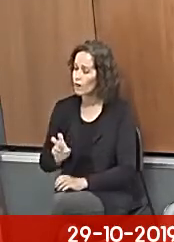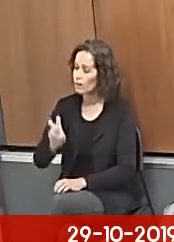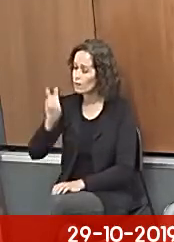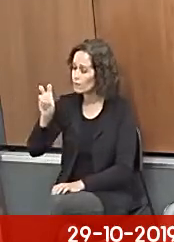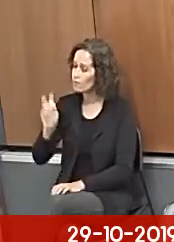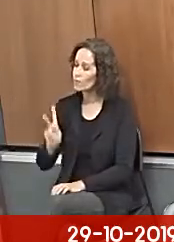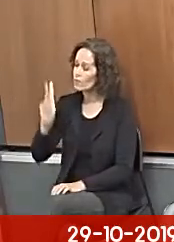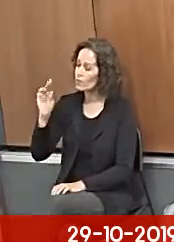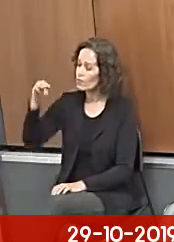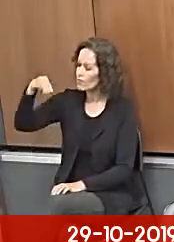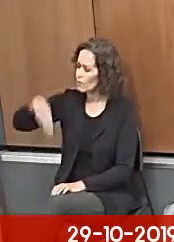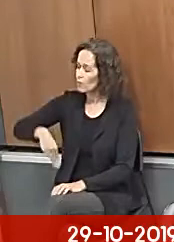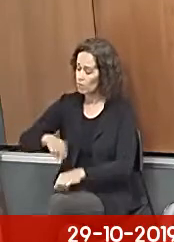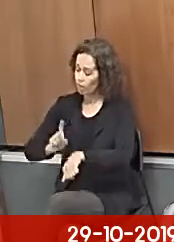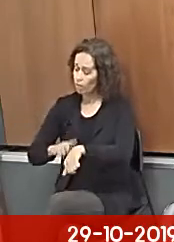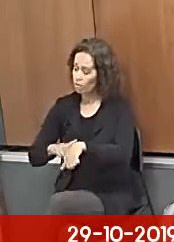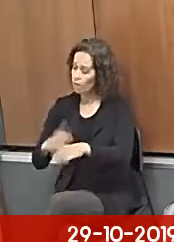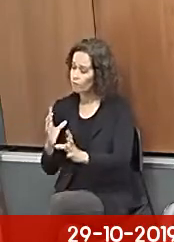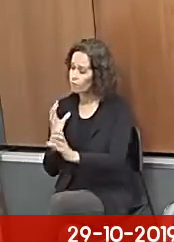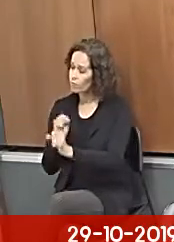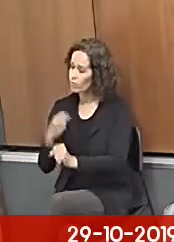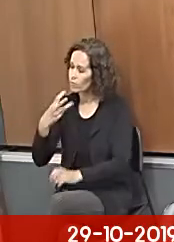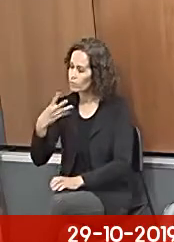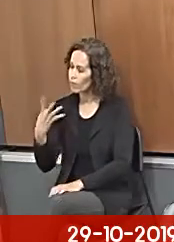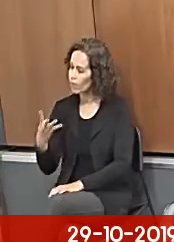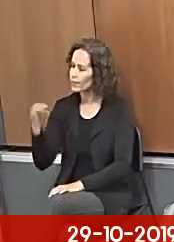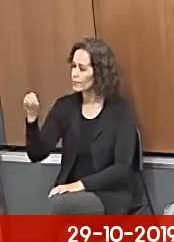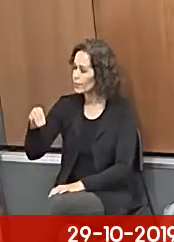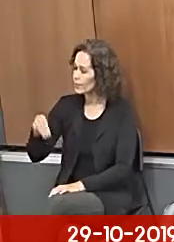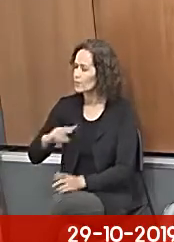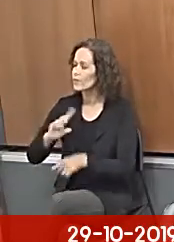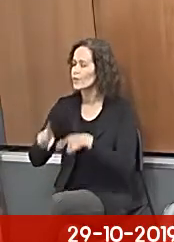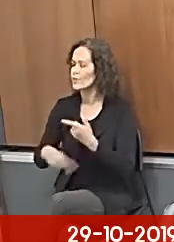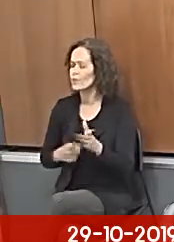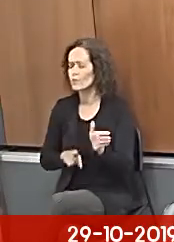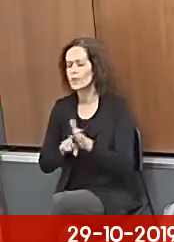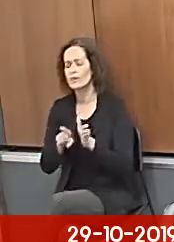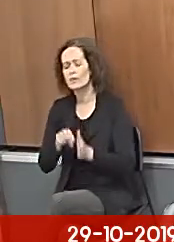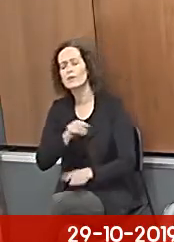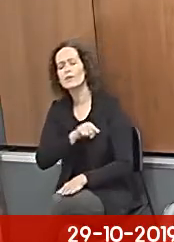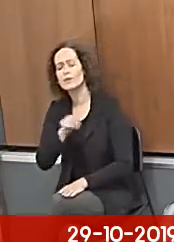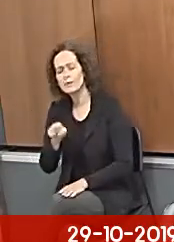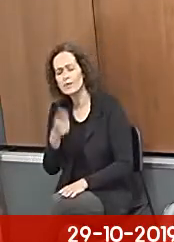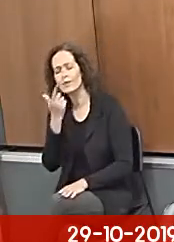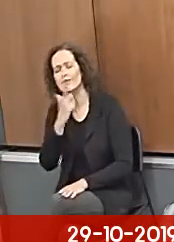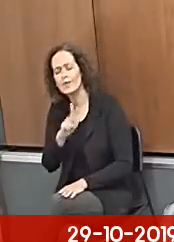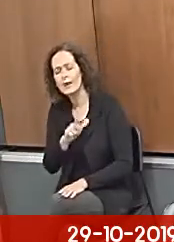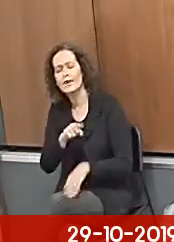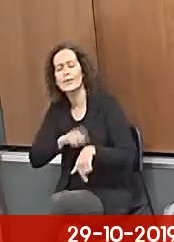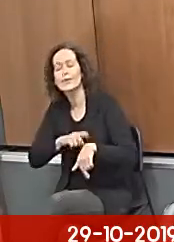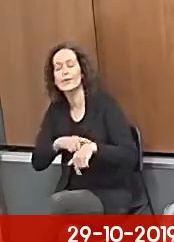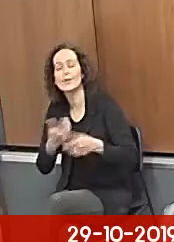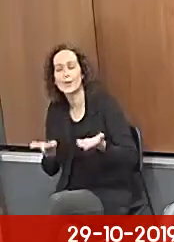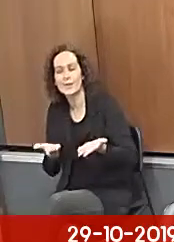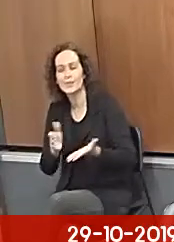fazer 5 quilômetros em 34 minutos. Eu queria saber depois dos senhores quanto que os senhores conseguem fazer em 5 quilômetros, viu?